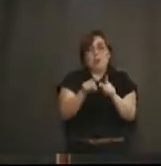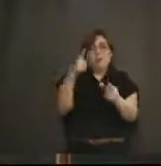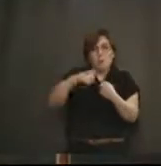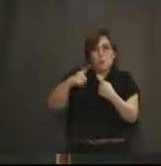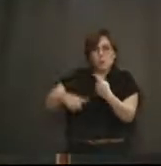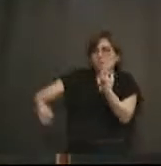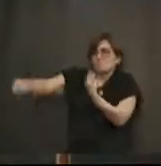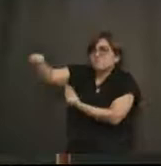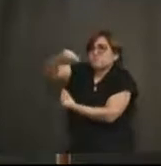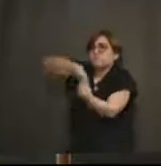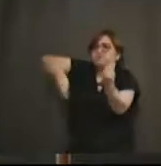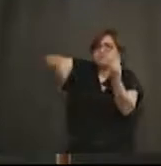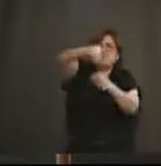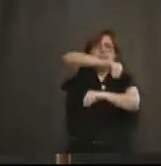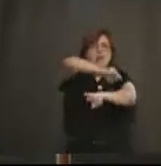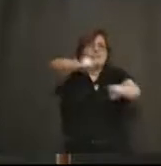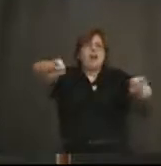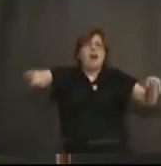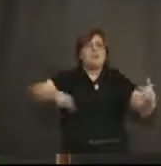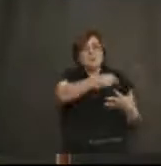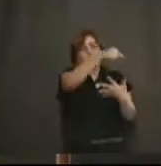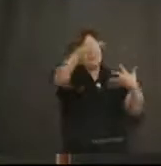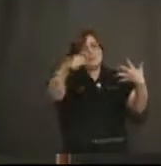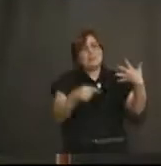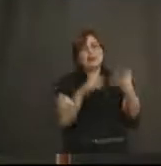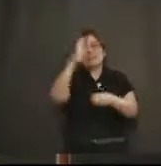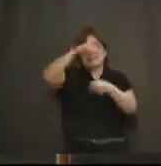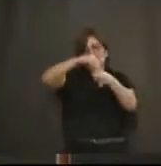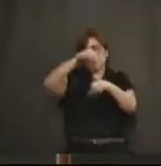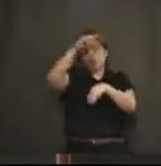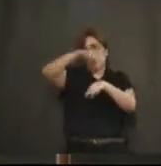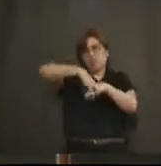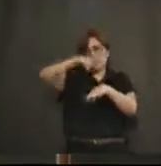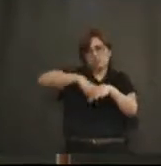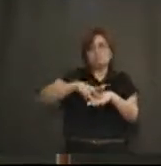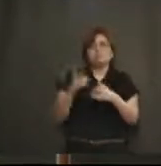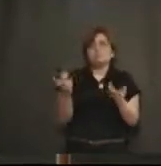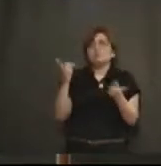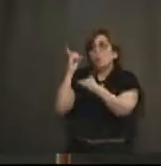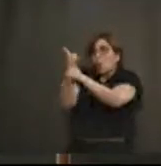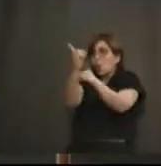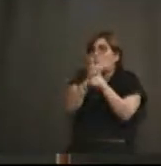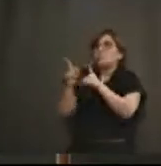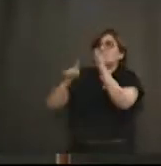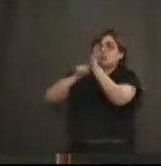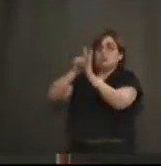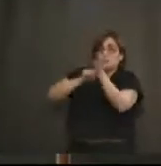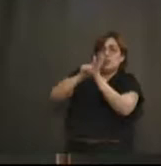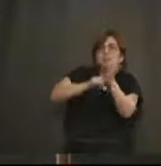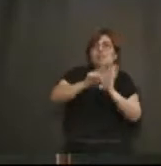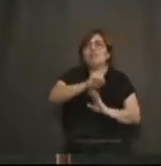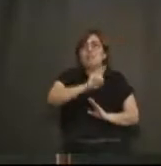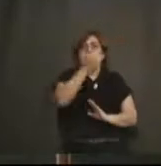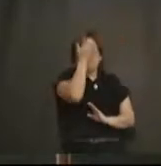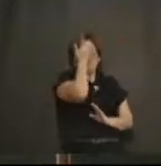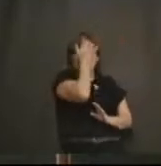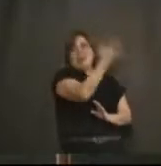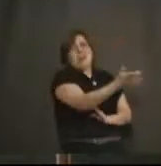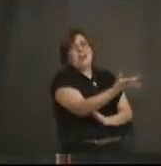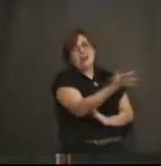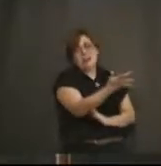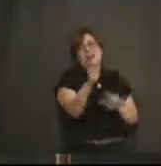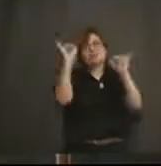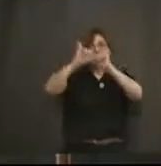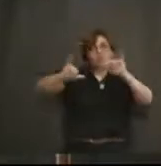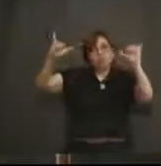muitos aspectos da matemática, né, que vão, não é pesquisa, um encontro de pesquisa relativamente fácil, quanto um encontro de divulgação aberto